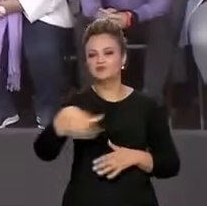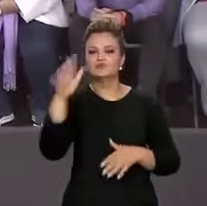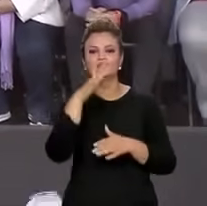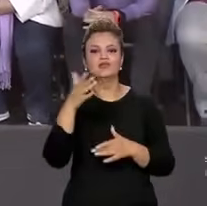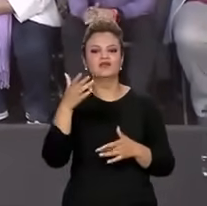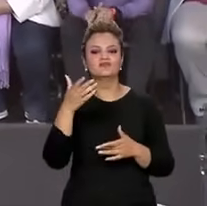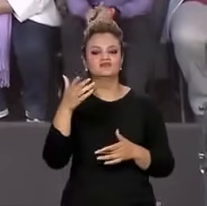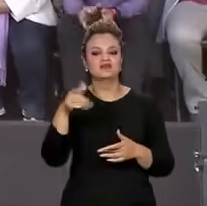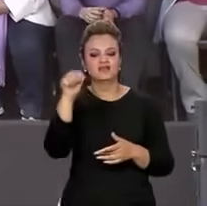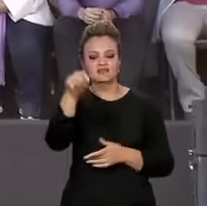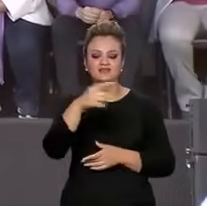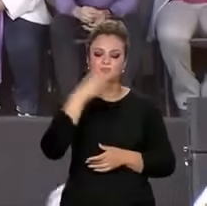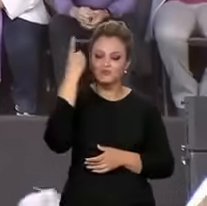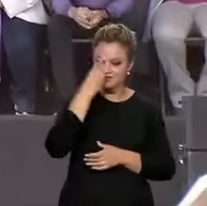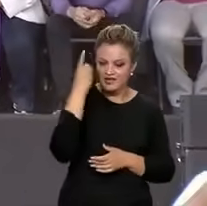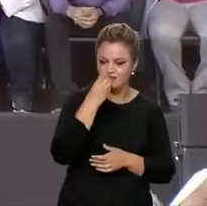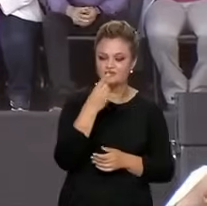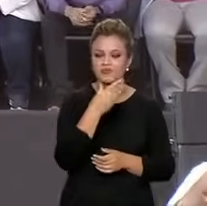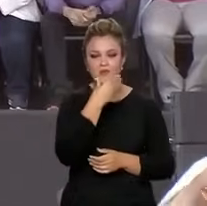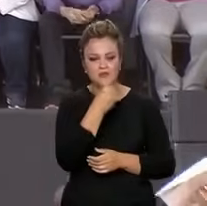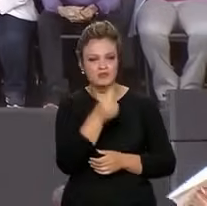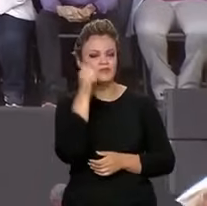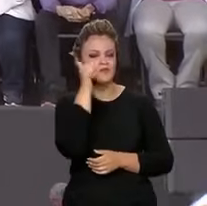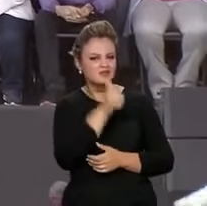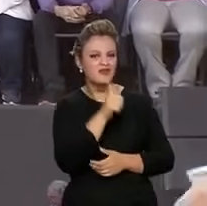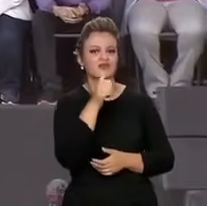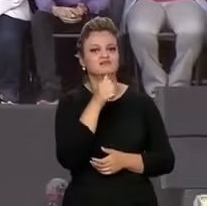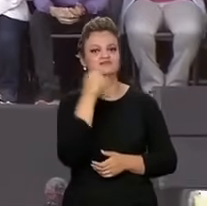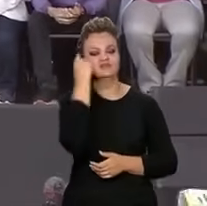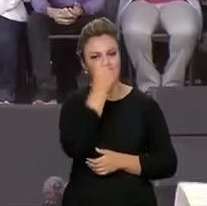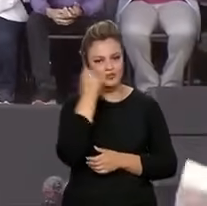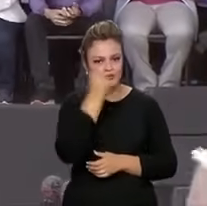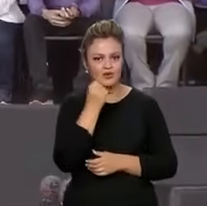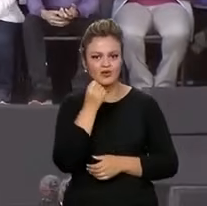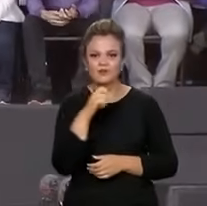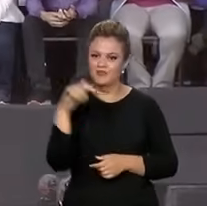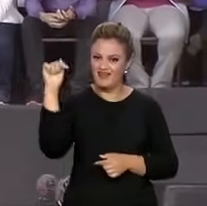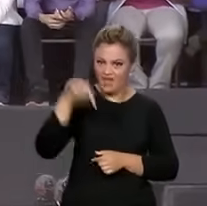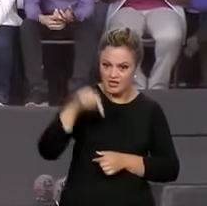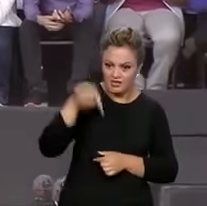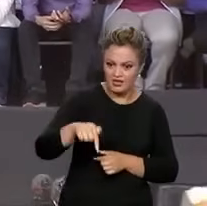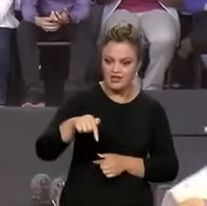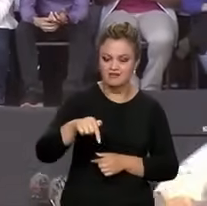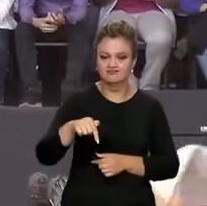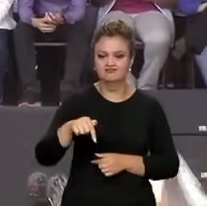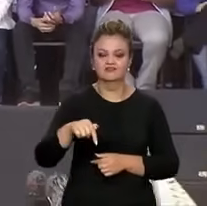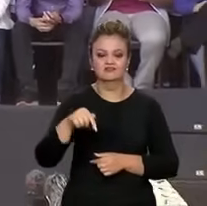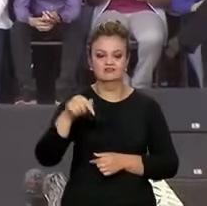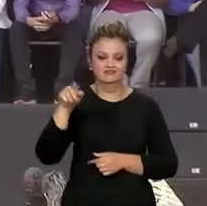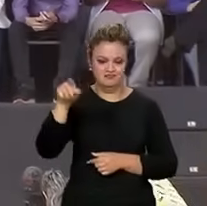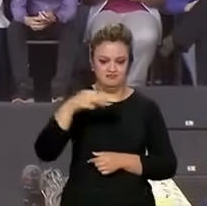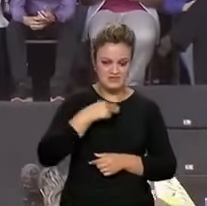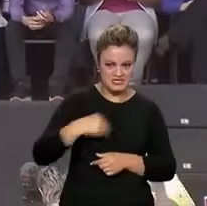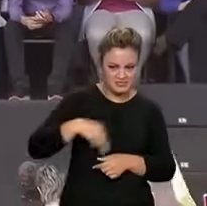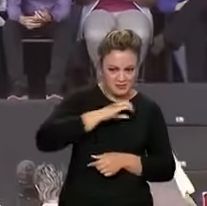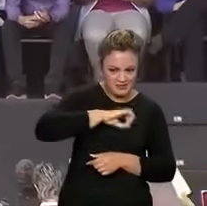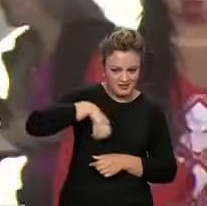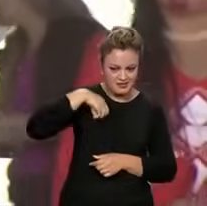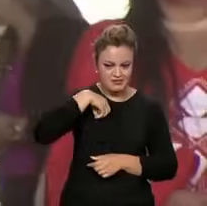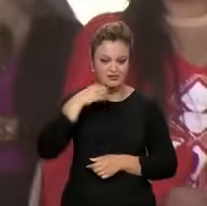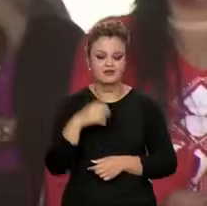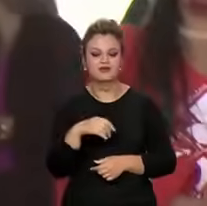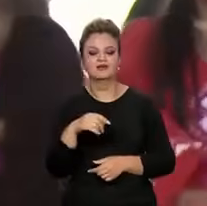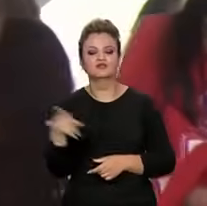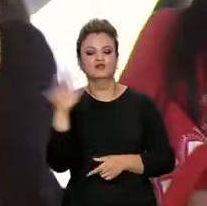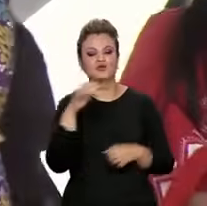todos eu quero convidar deputados e deputados a senadores e senadoras para que aqui ministra Marina e conjunto